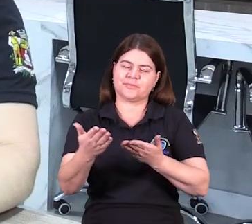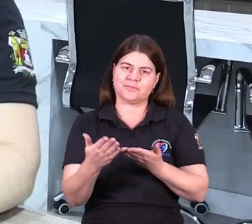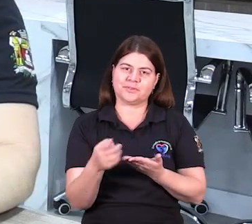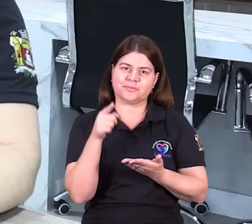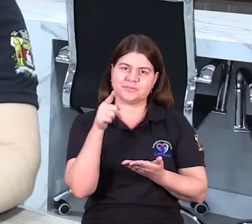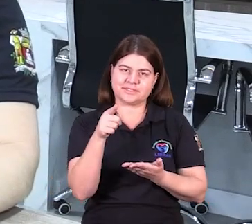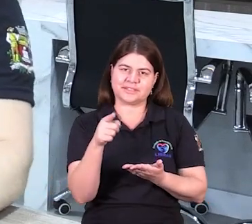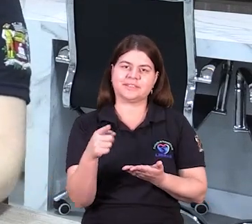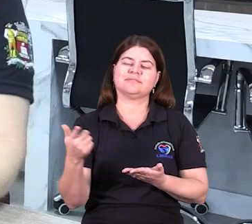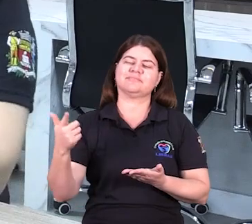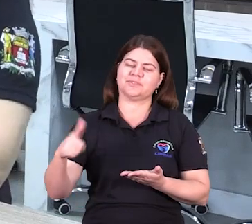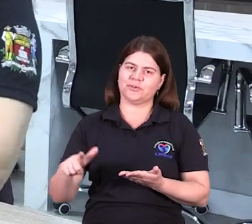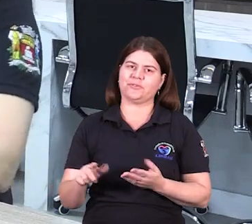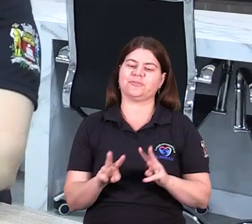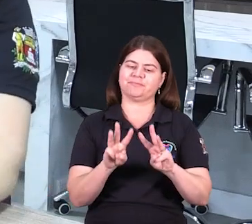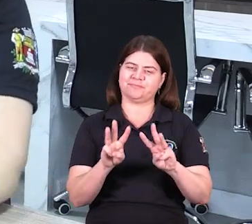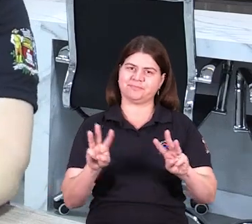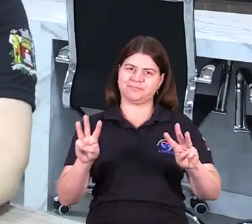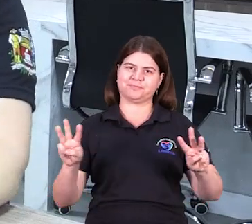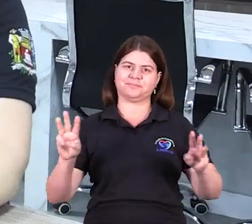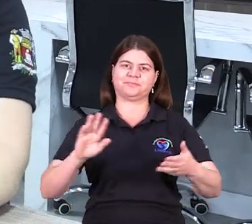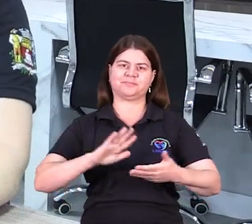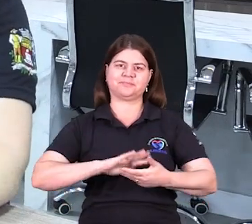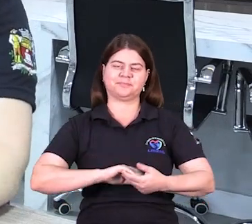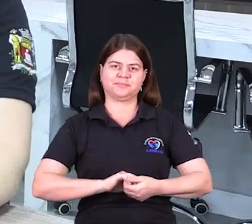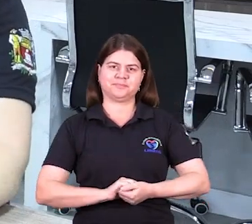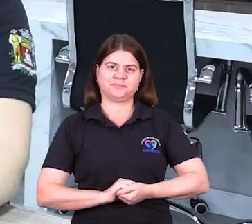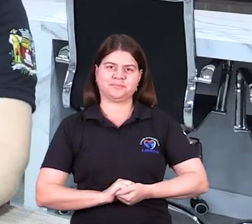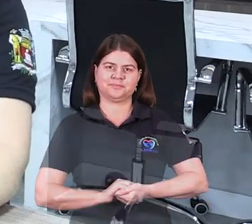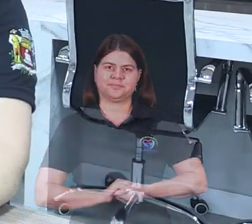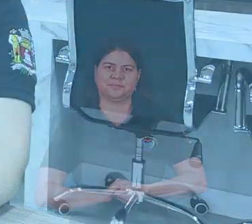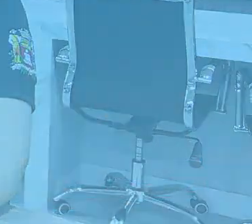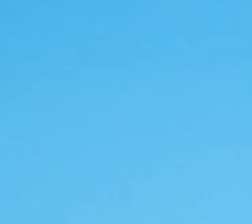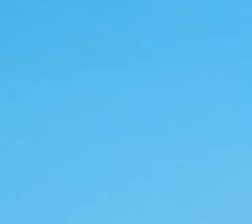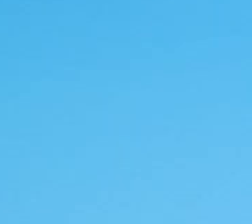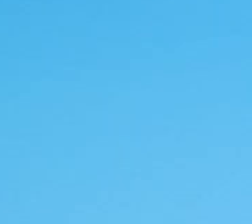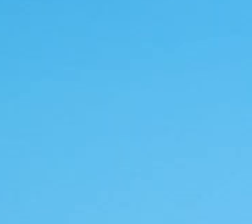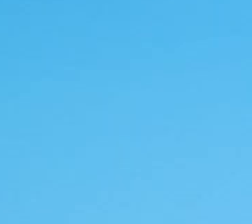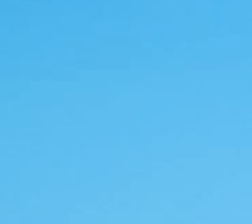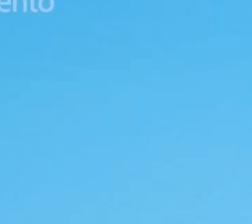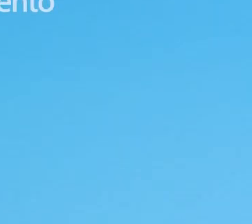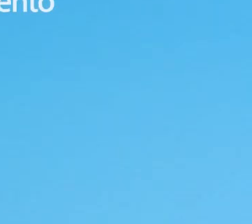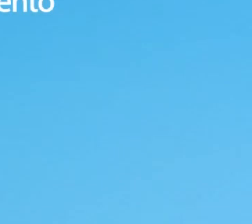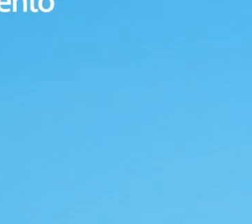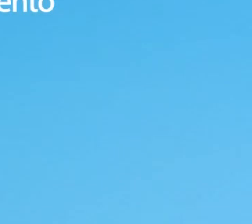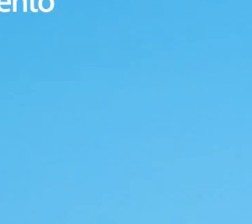do nosso hino e convido mais uma vez aí todos para ir lá conferir na nossa página.